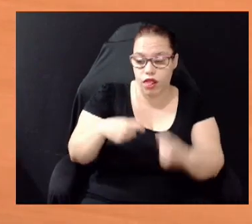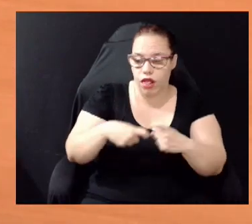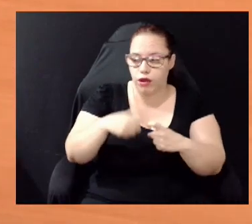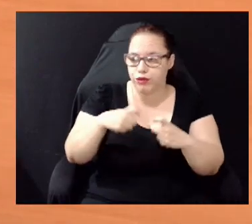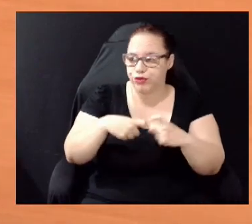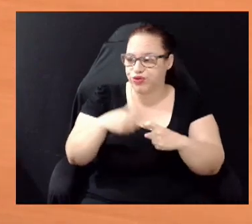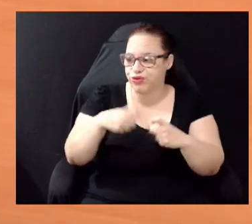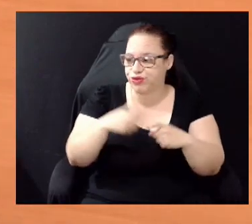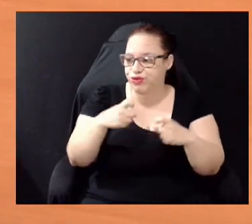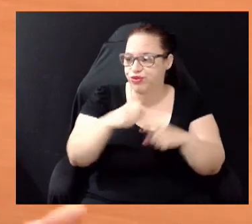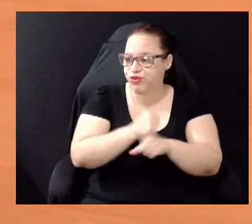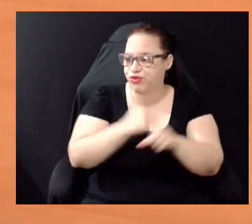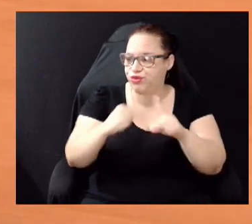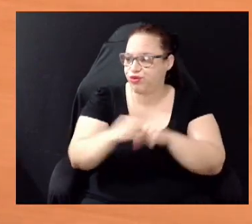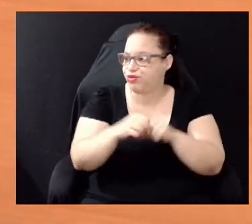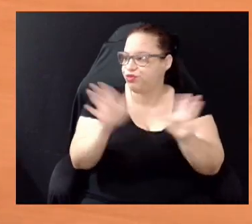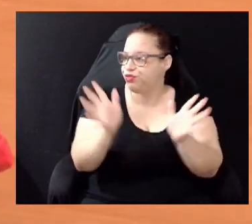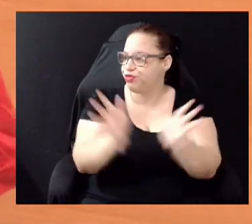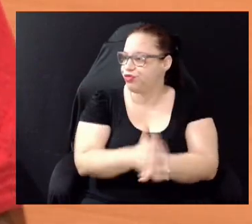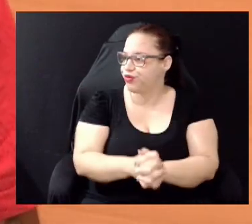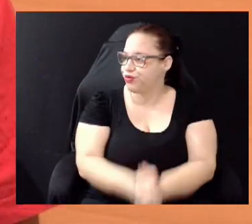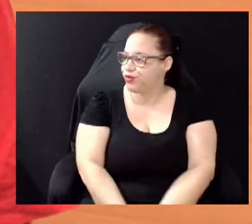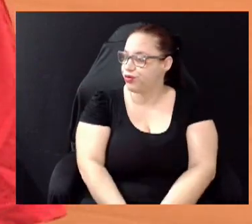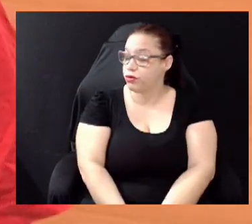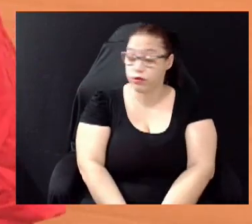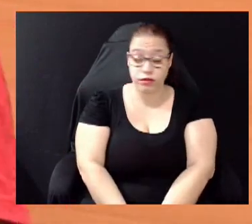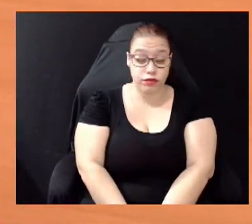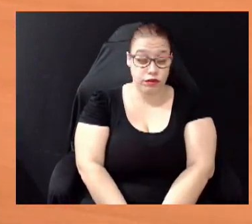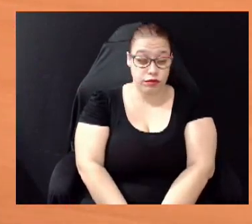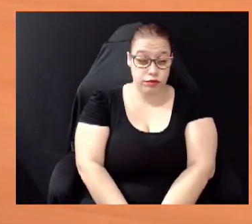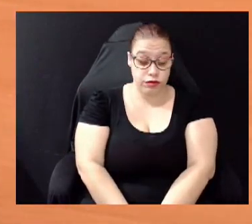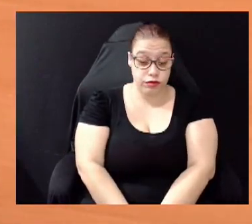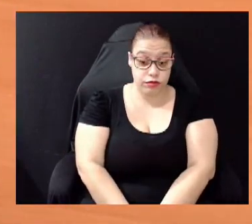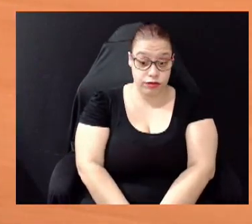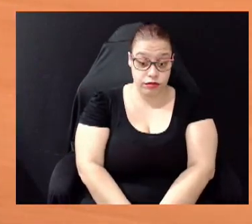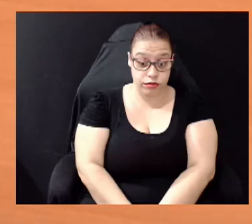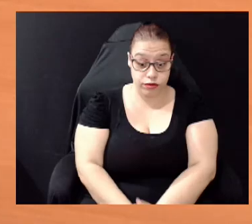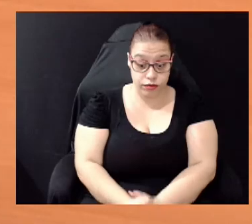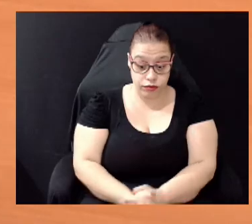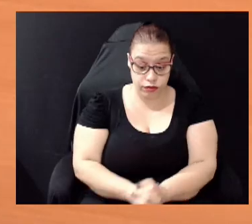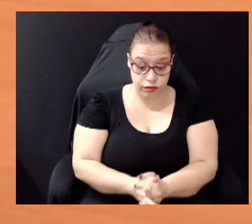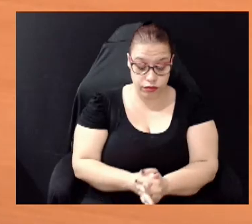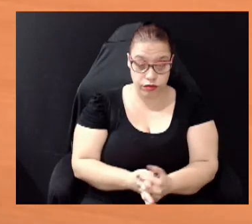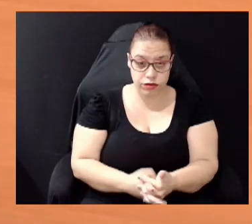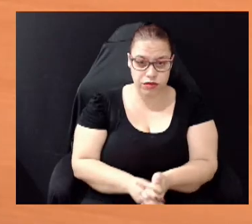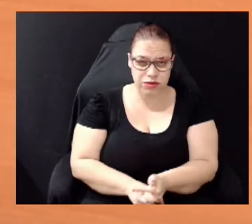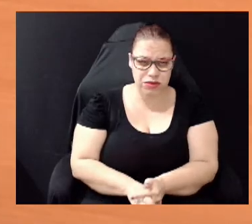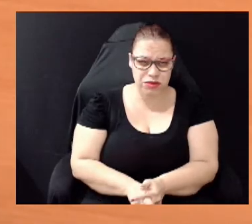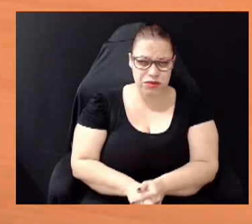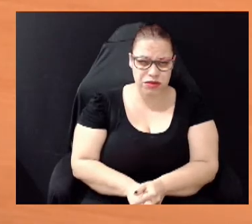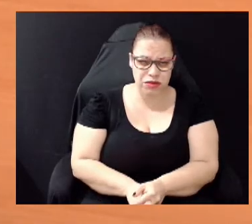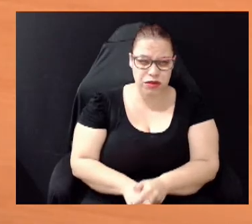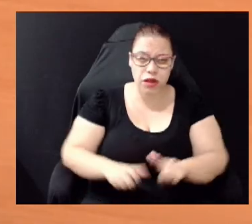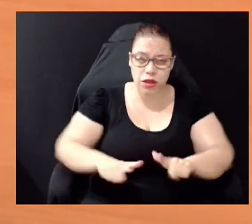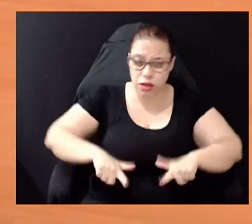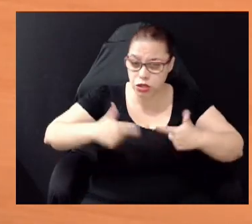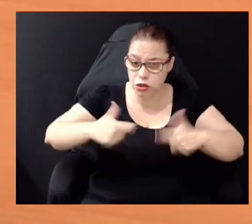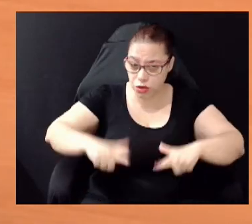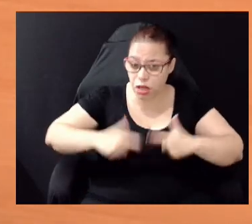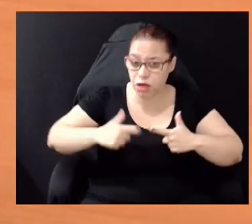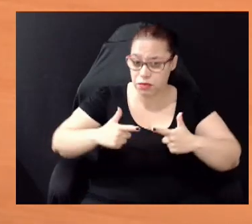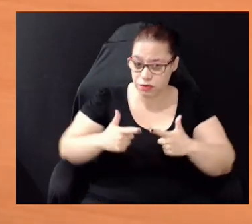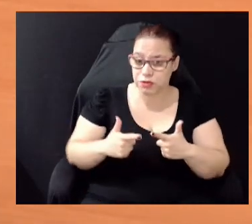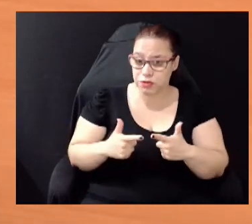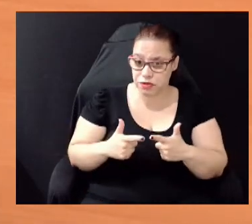social. Inclusive, muito bom que a Esther colocou a questão da gente lutar, né,